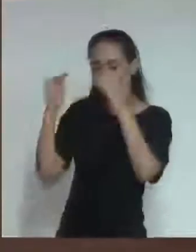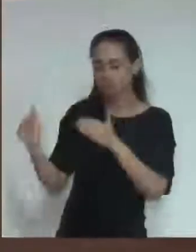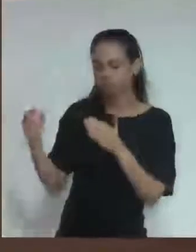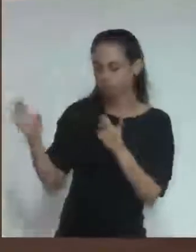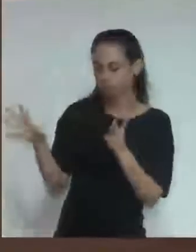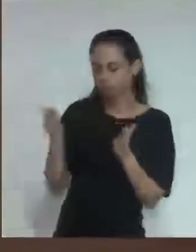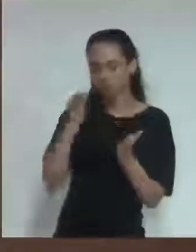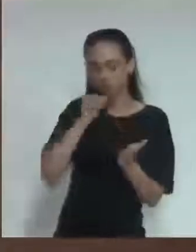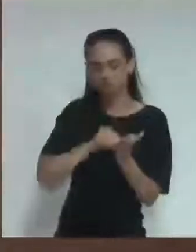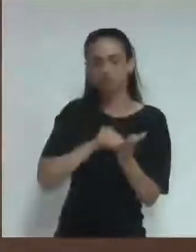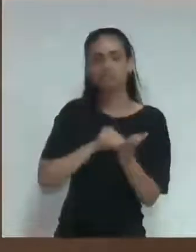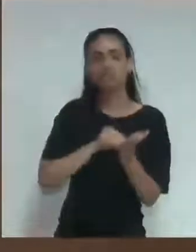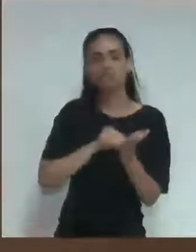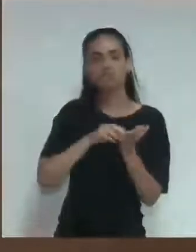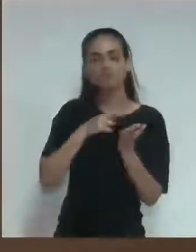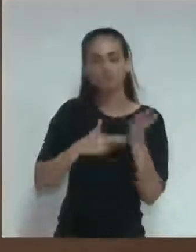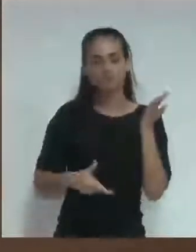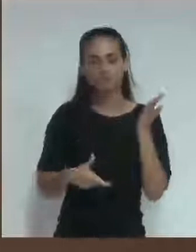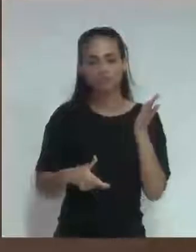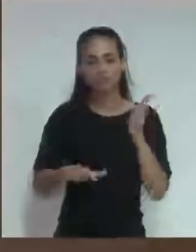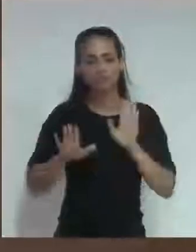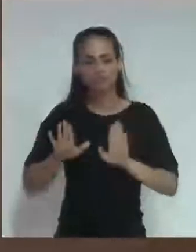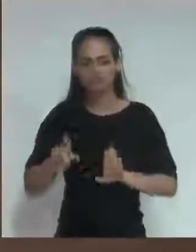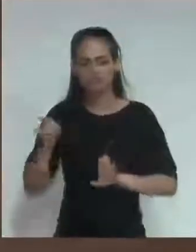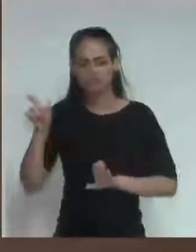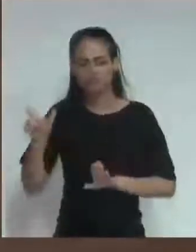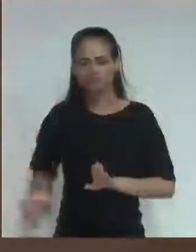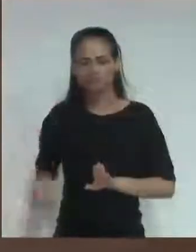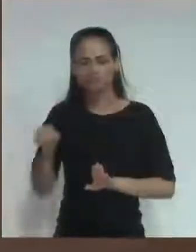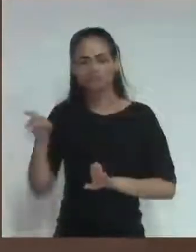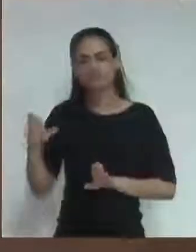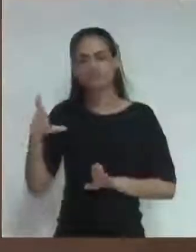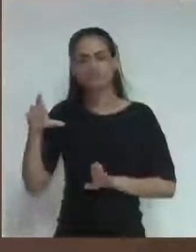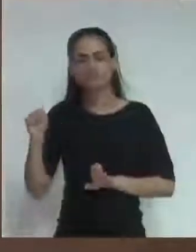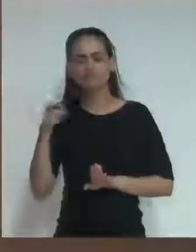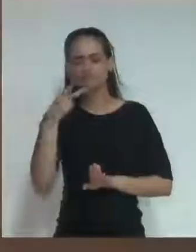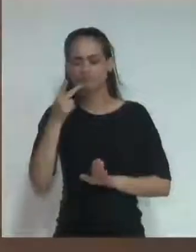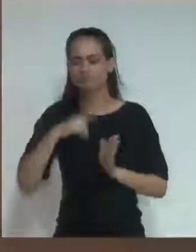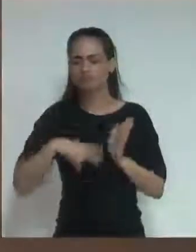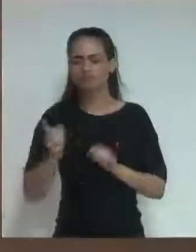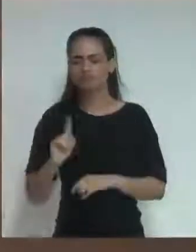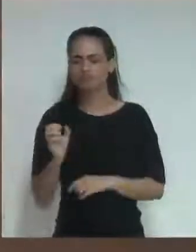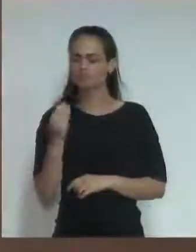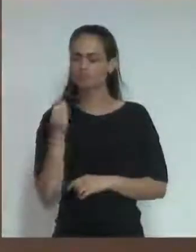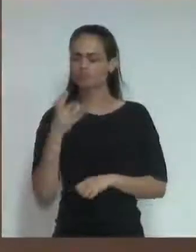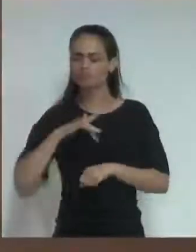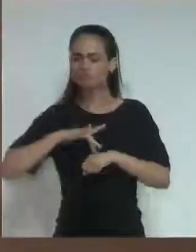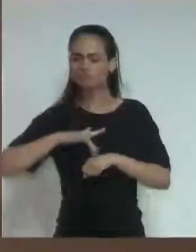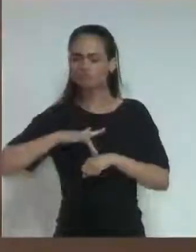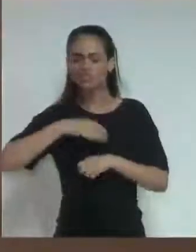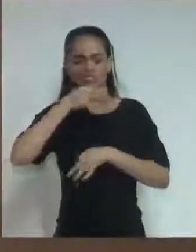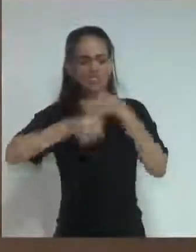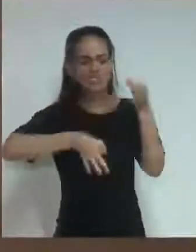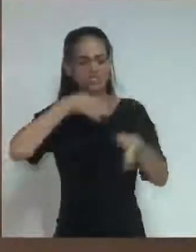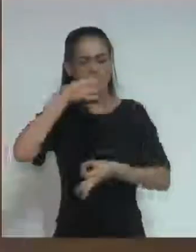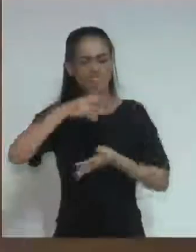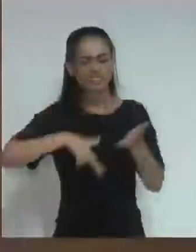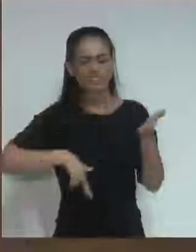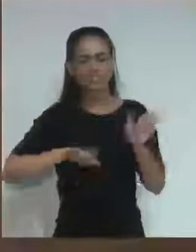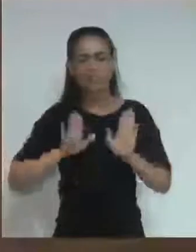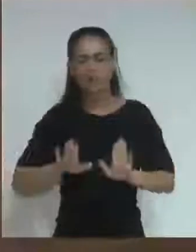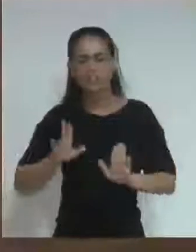que interessante. O vereador disse que não leu o relatório, né? Como que você apresenta sugestões sem ler o relatório?